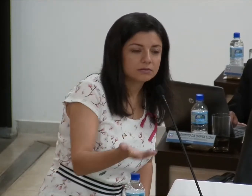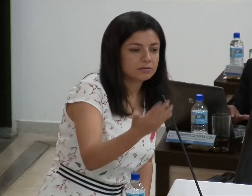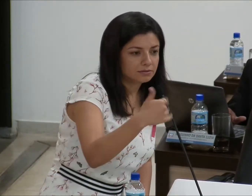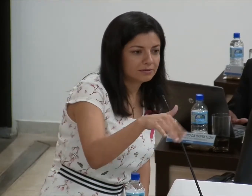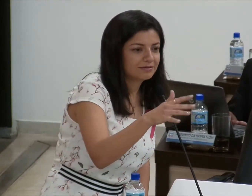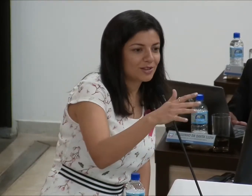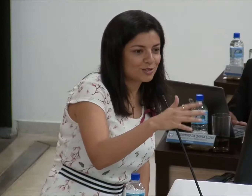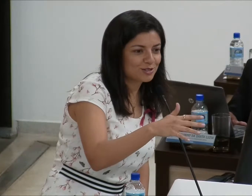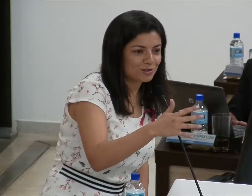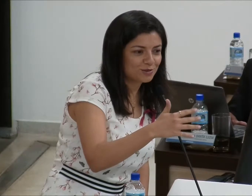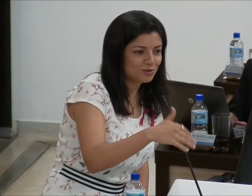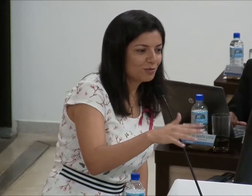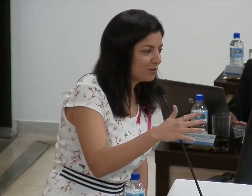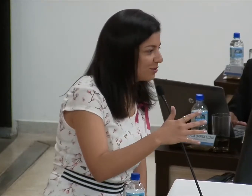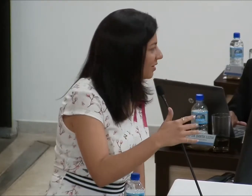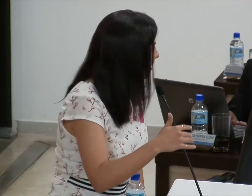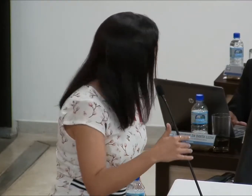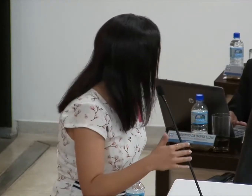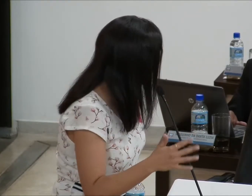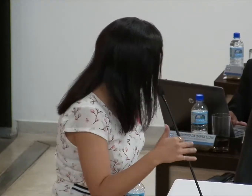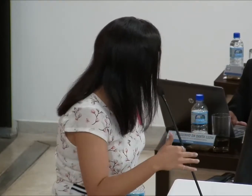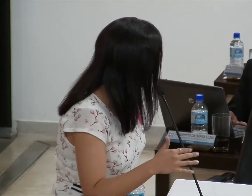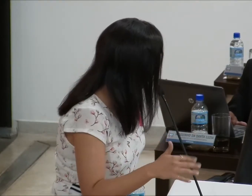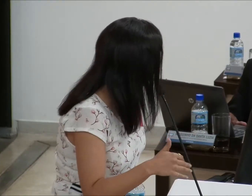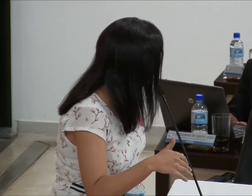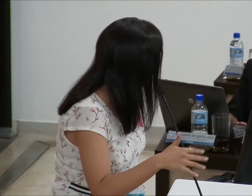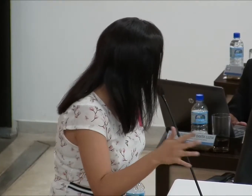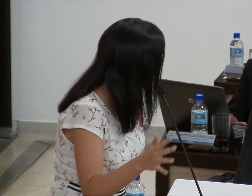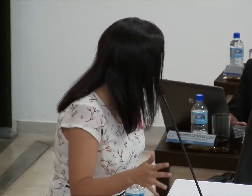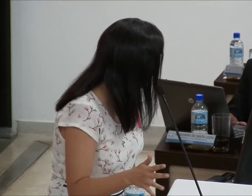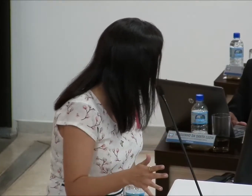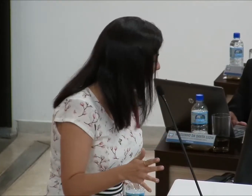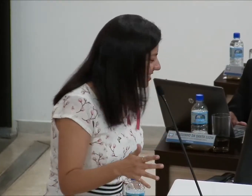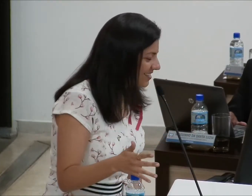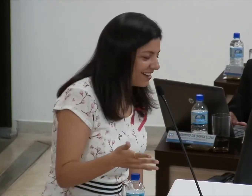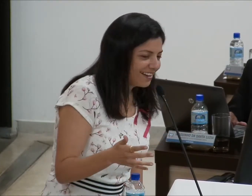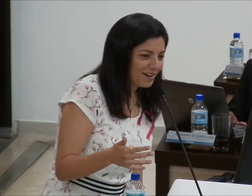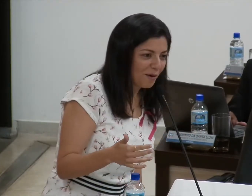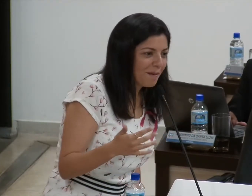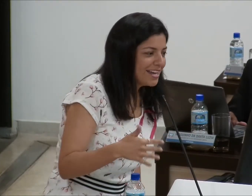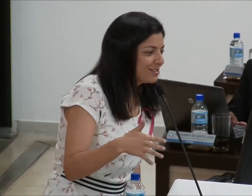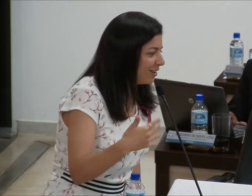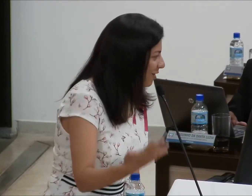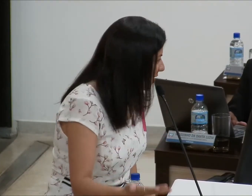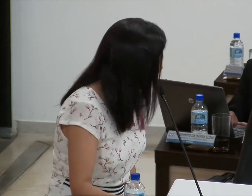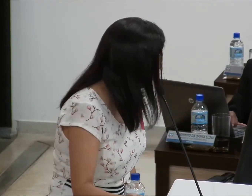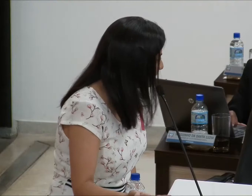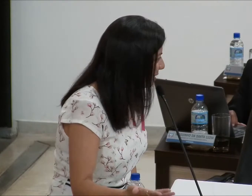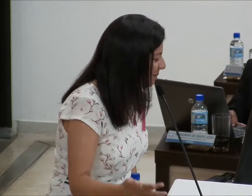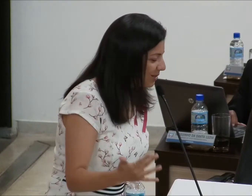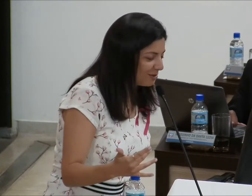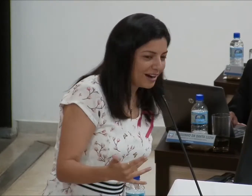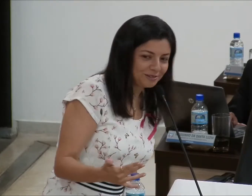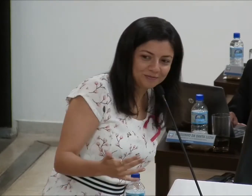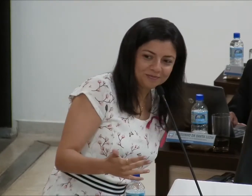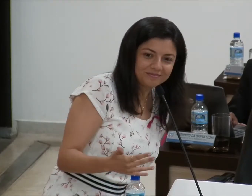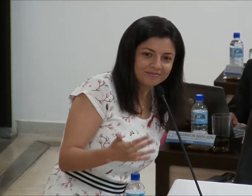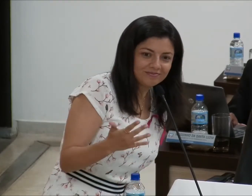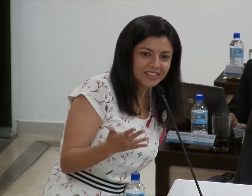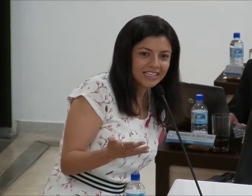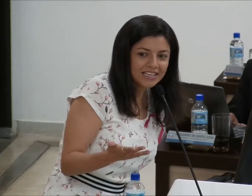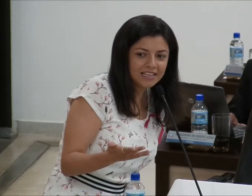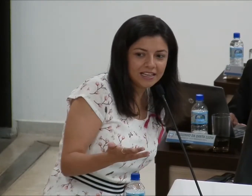agora, nos últimos dias, aí, percorri as feiras com mais frequência do que o